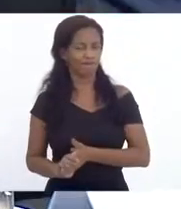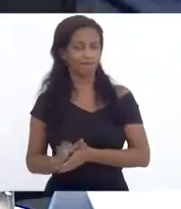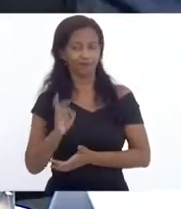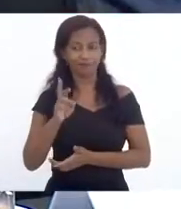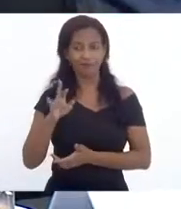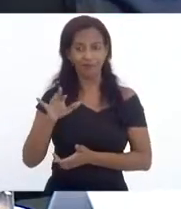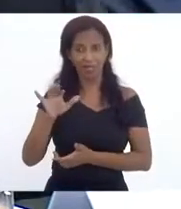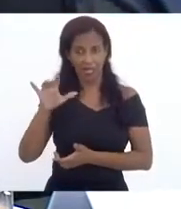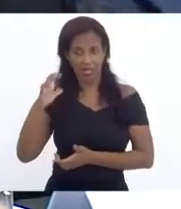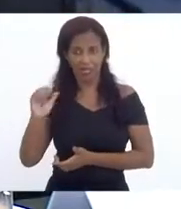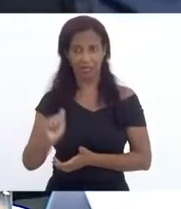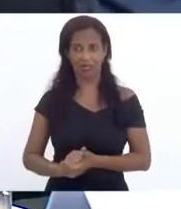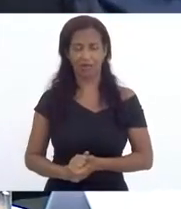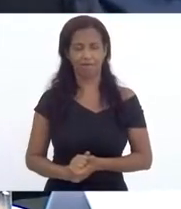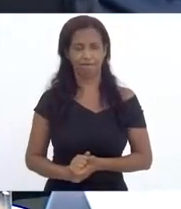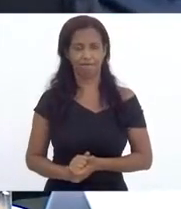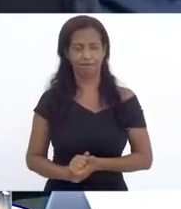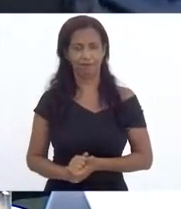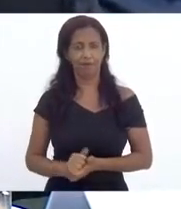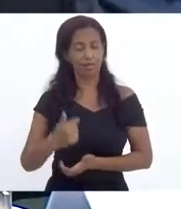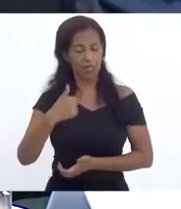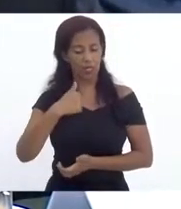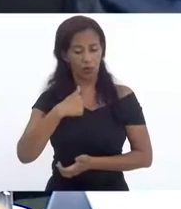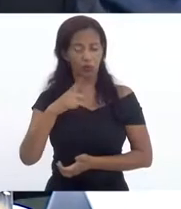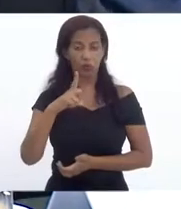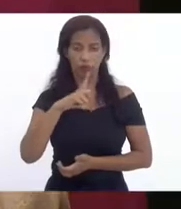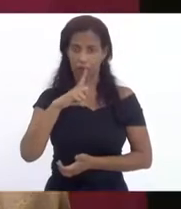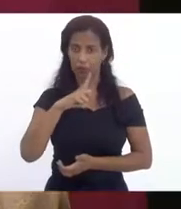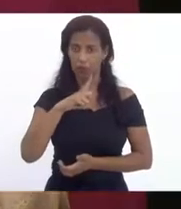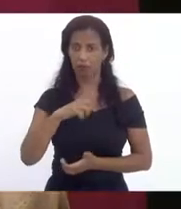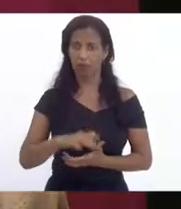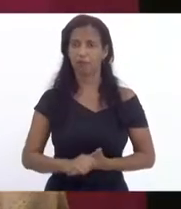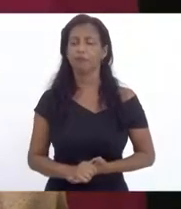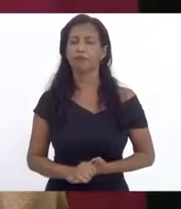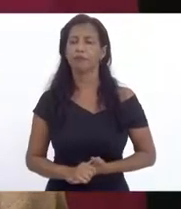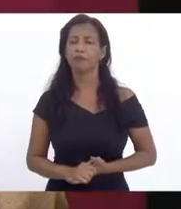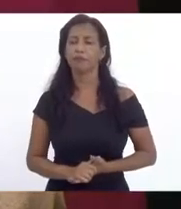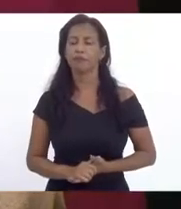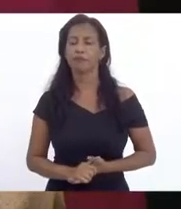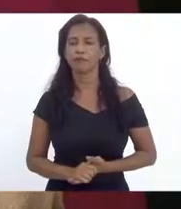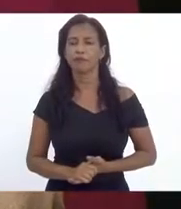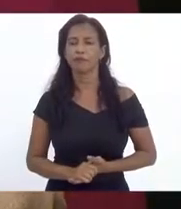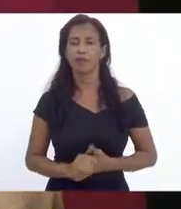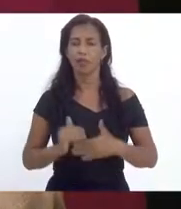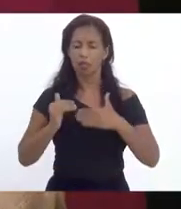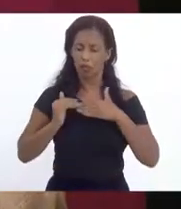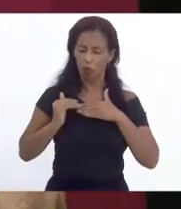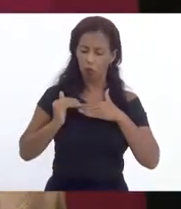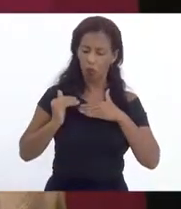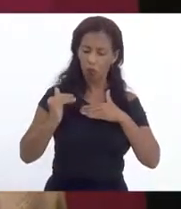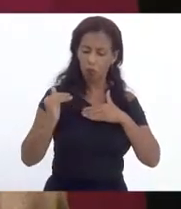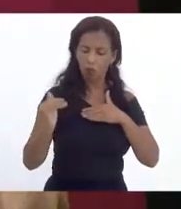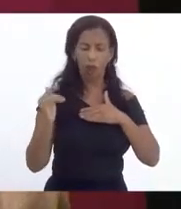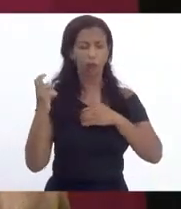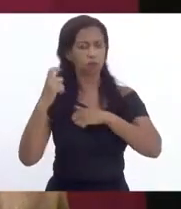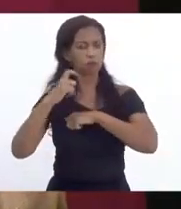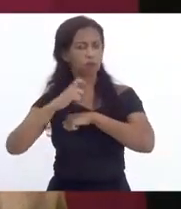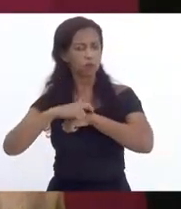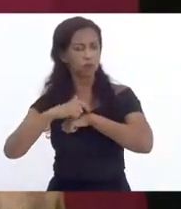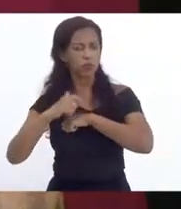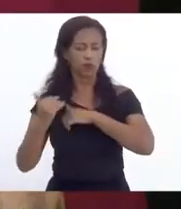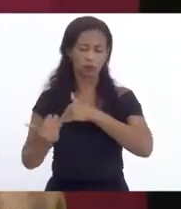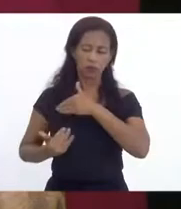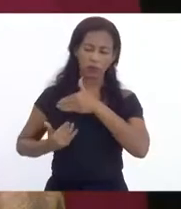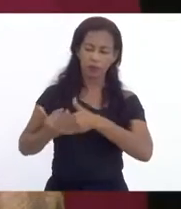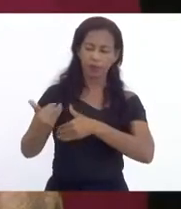crença. Uma crença que eu tenho, tá? E que, ao longo desse tempo, eu venho